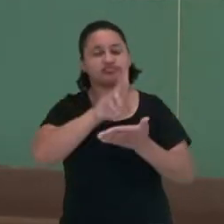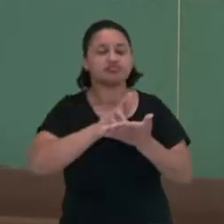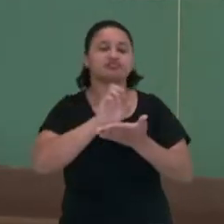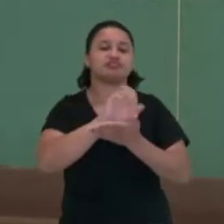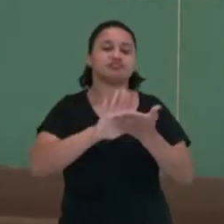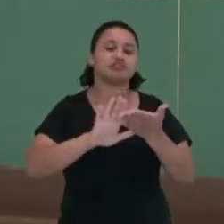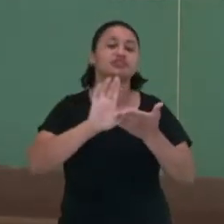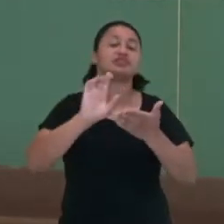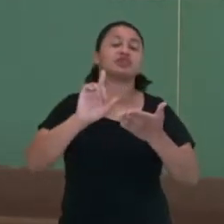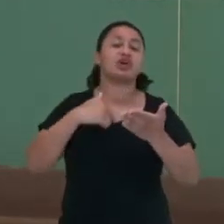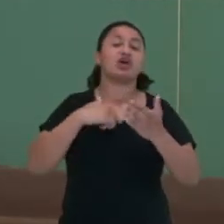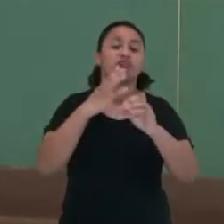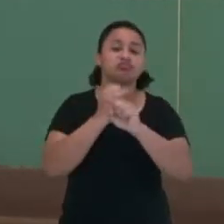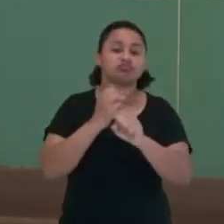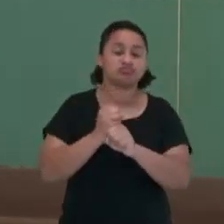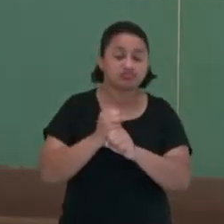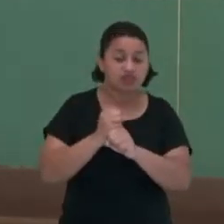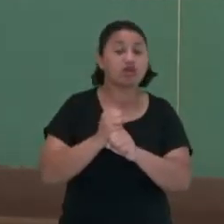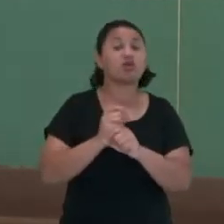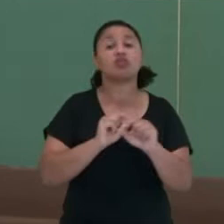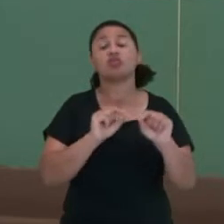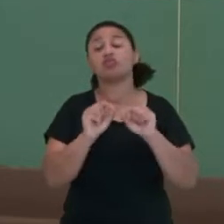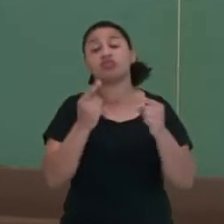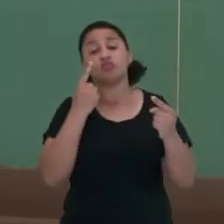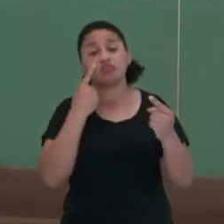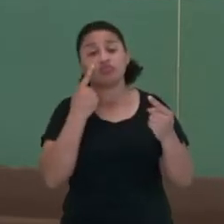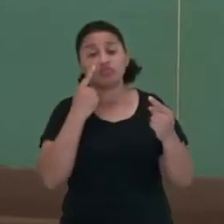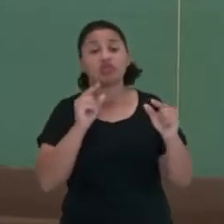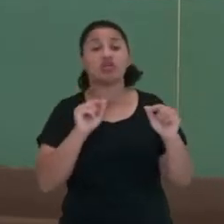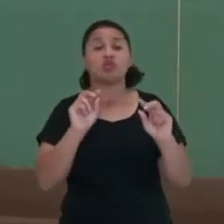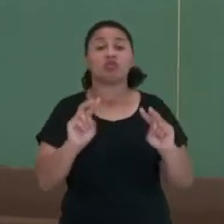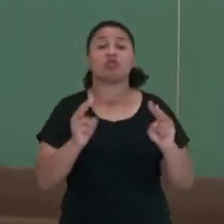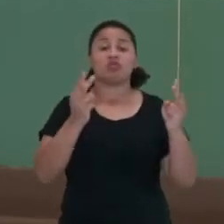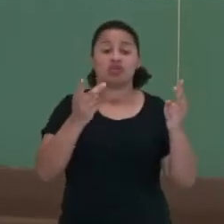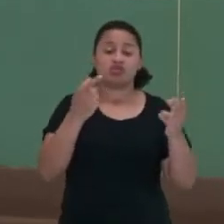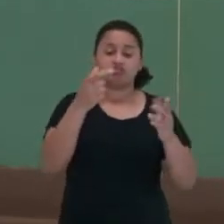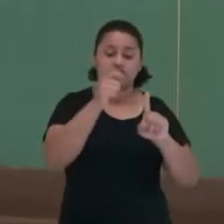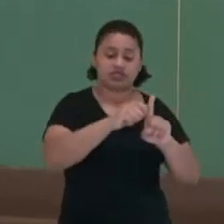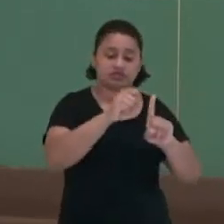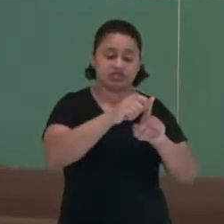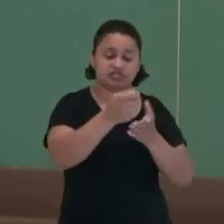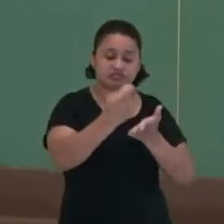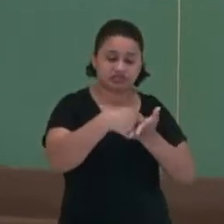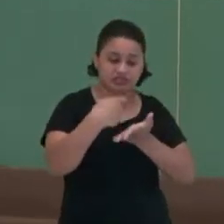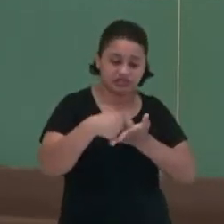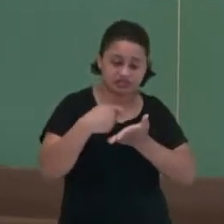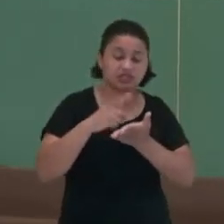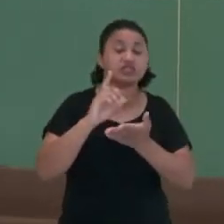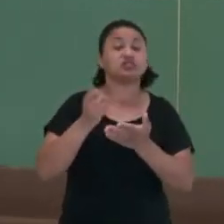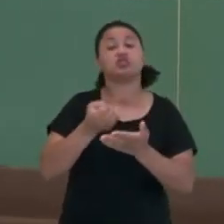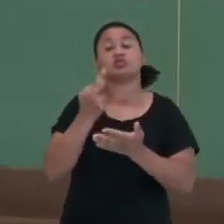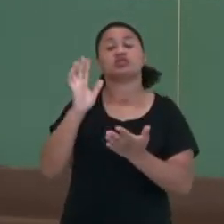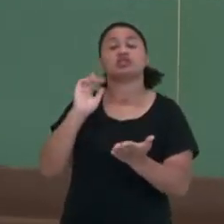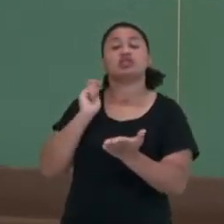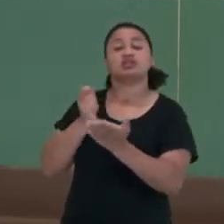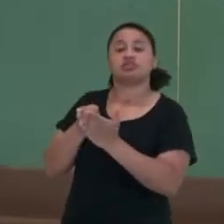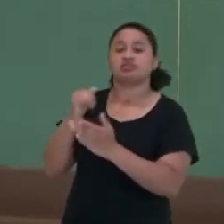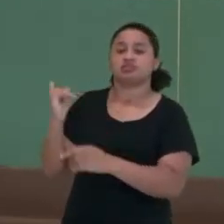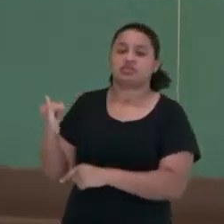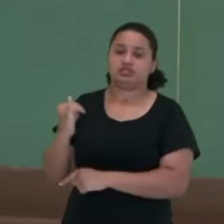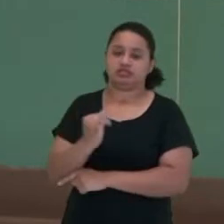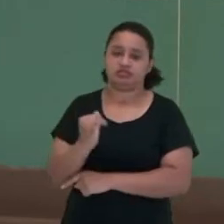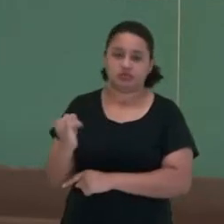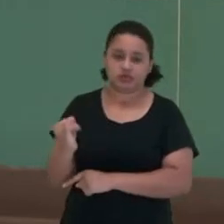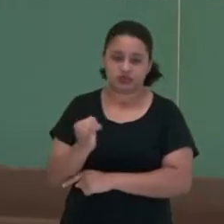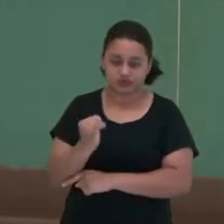me darem em relação o valor que ele vai investir mensalmente pagando esses